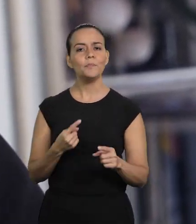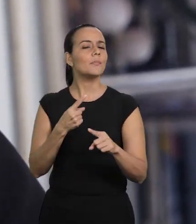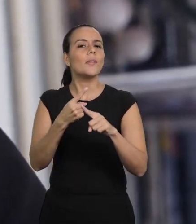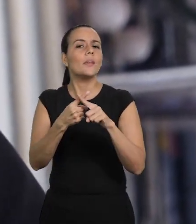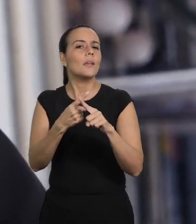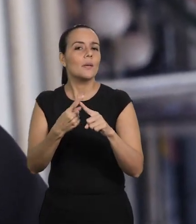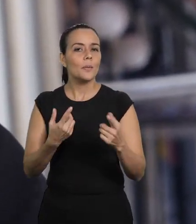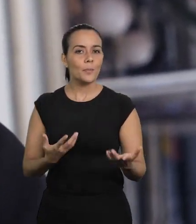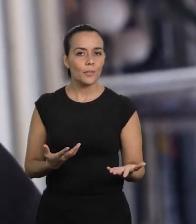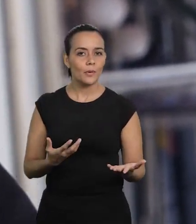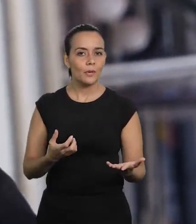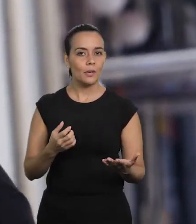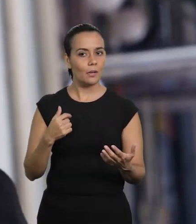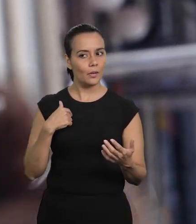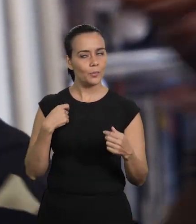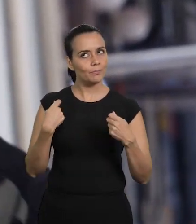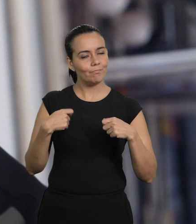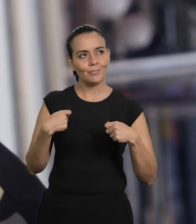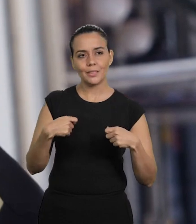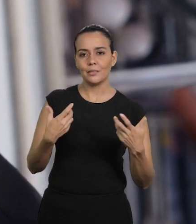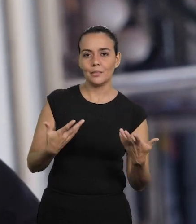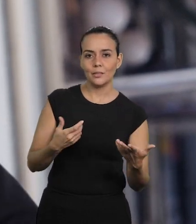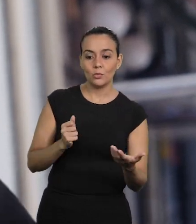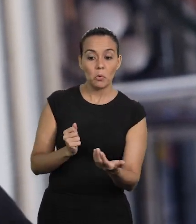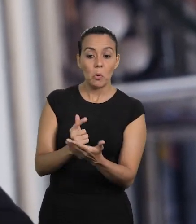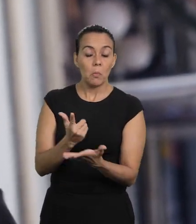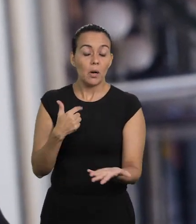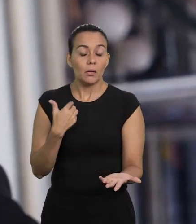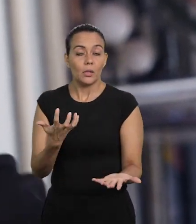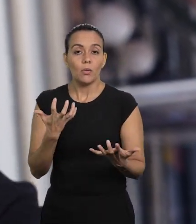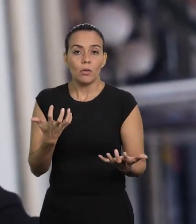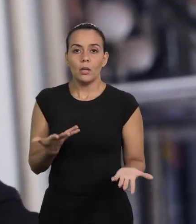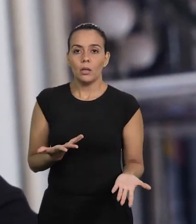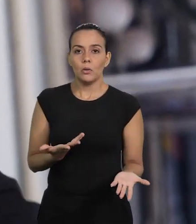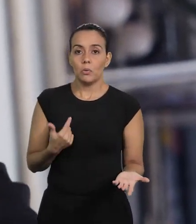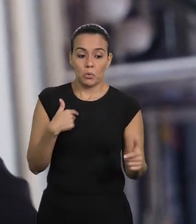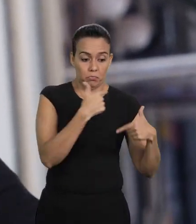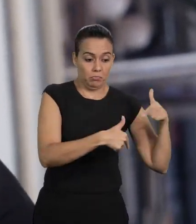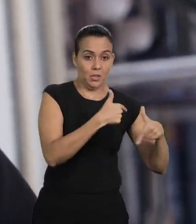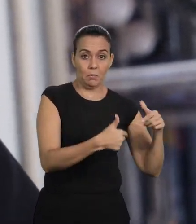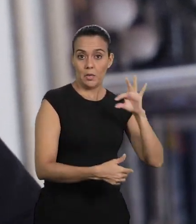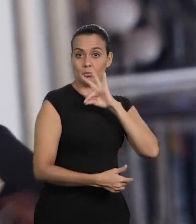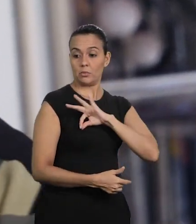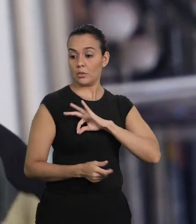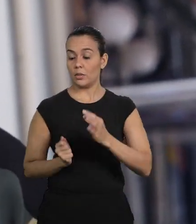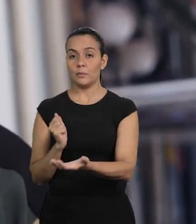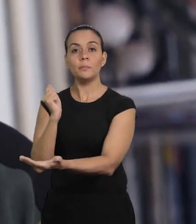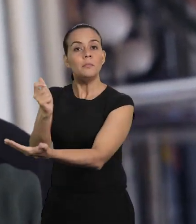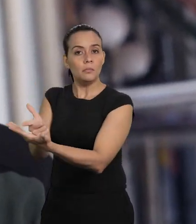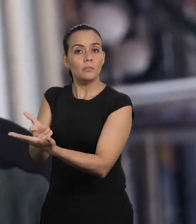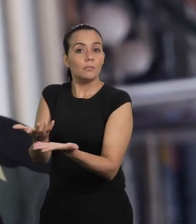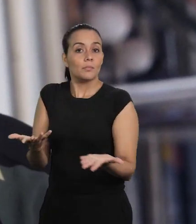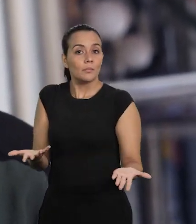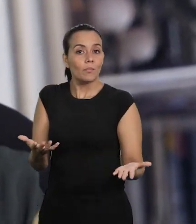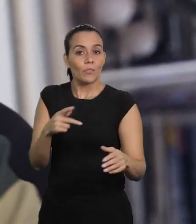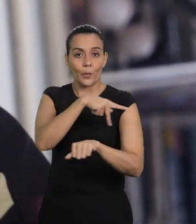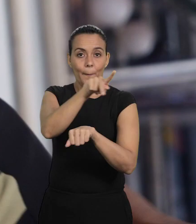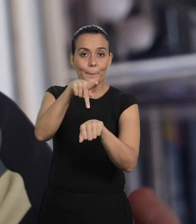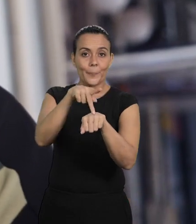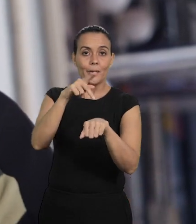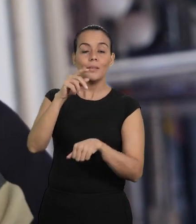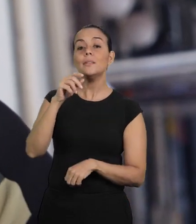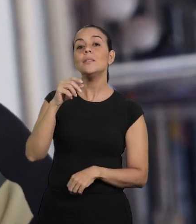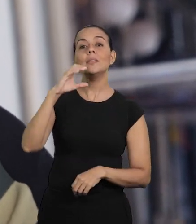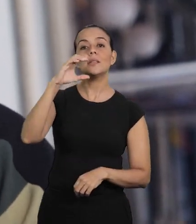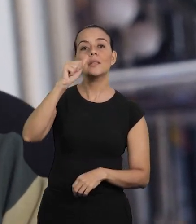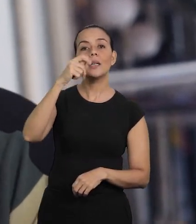contas, se a gente está na lógica capitalista, você está ganhando aqui, né? E você está tirando justamente algo que pertence ao grupo como um todo, à